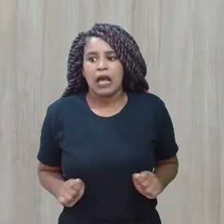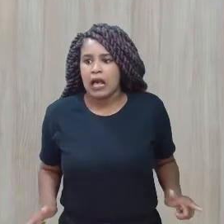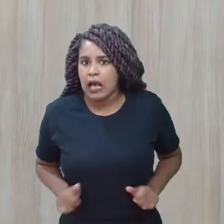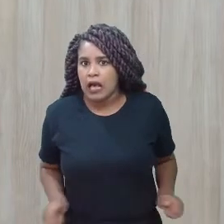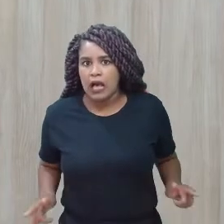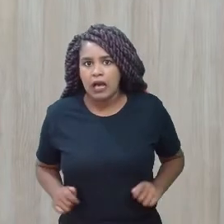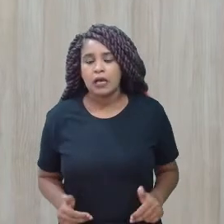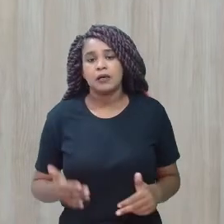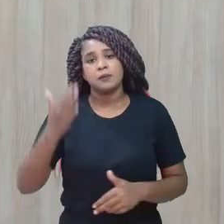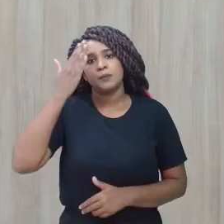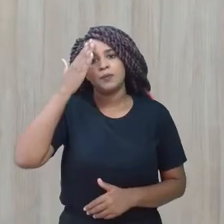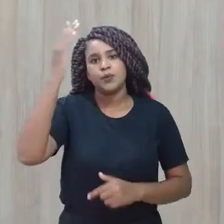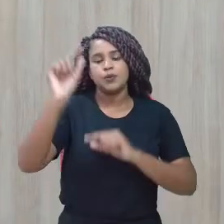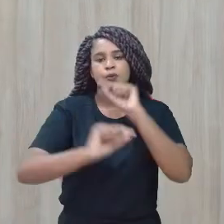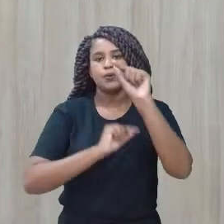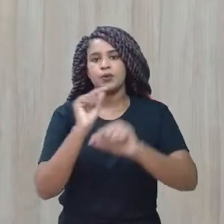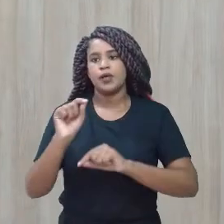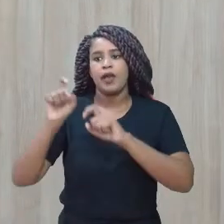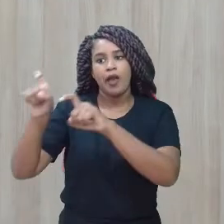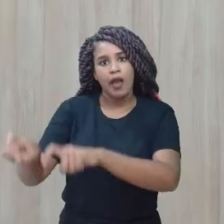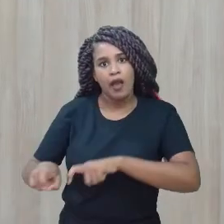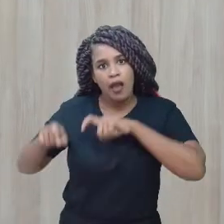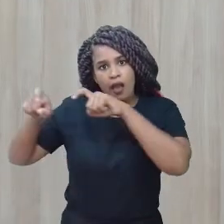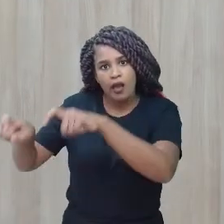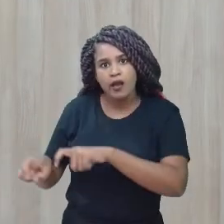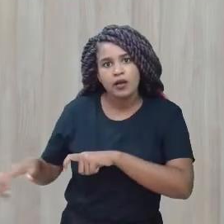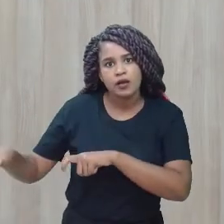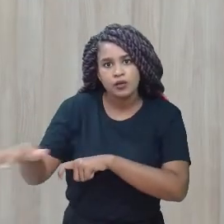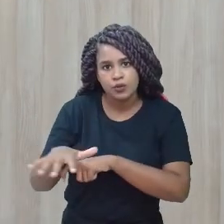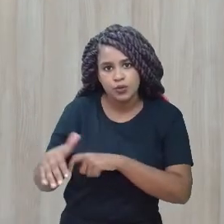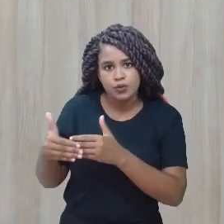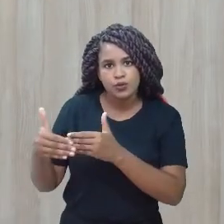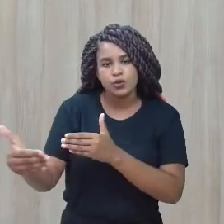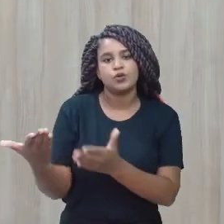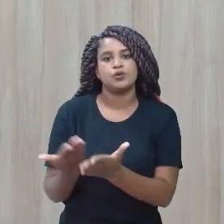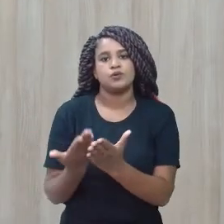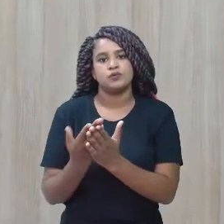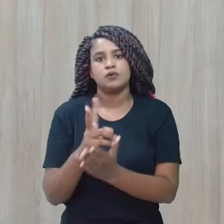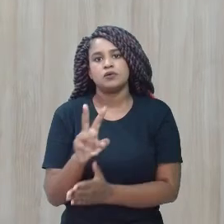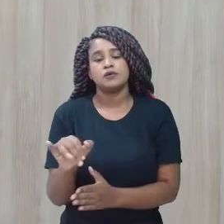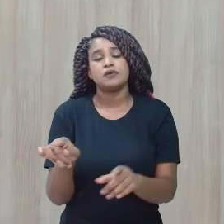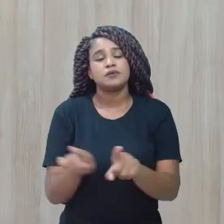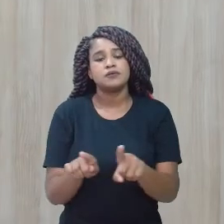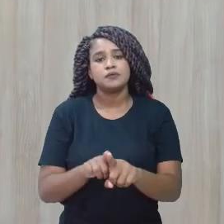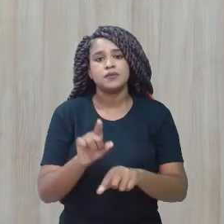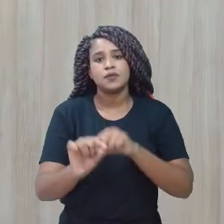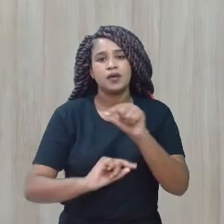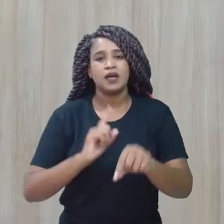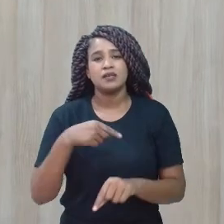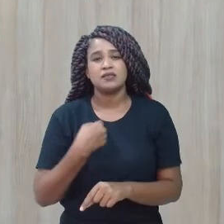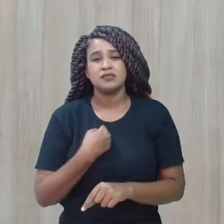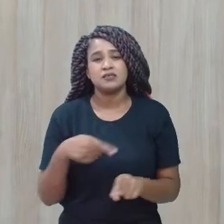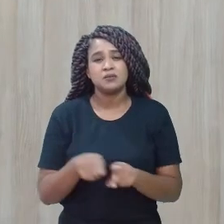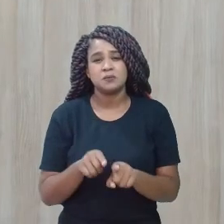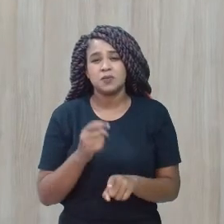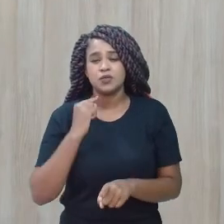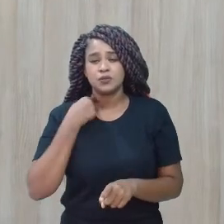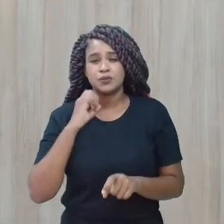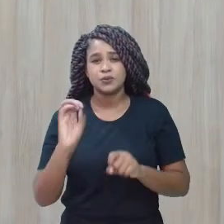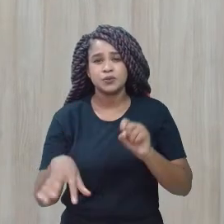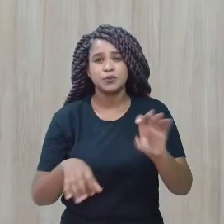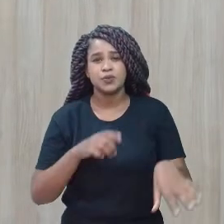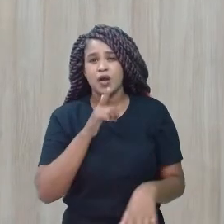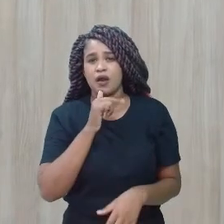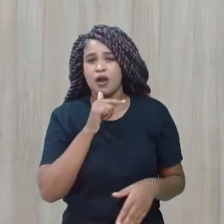questão da agricultura, que a gente vai ver mais à frente um pouquinho, e outra que a gente também está contaminando muito essas águas,